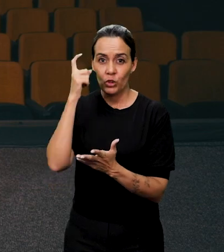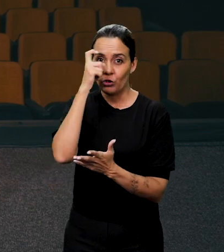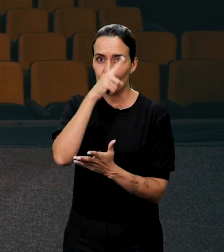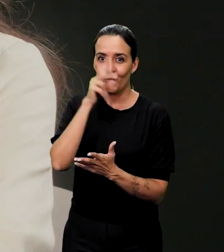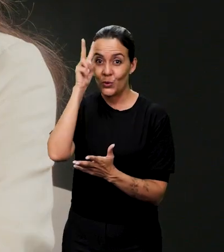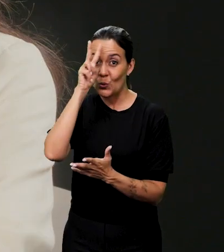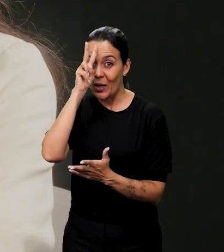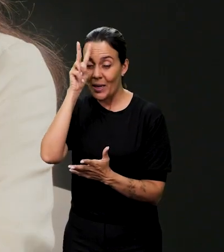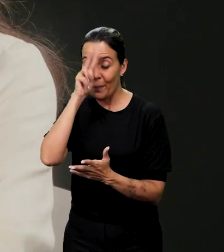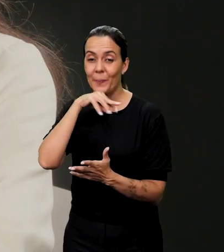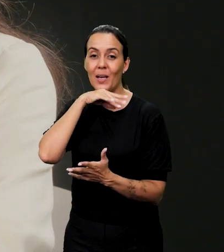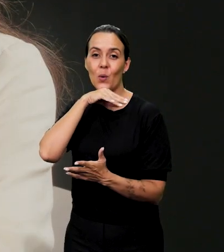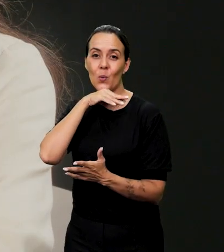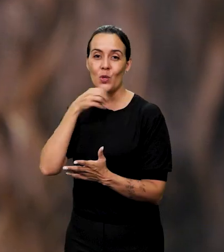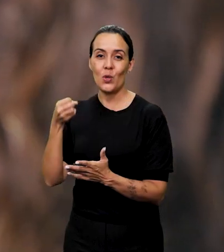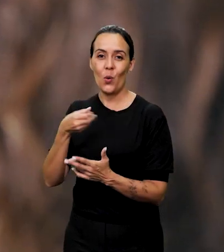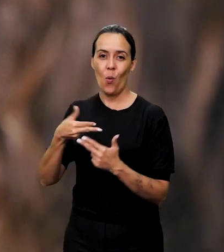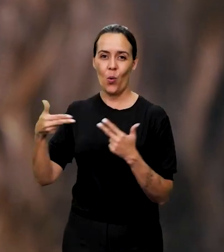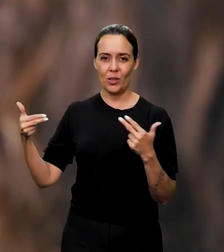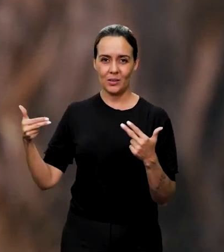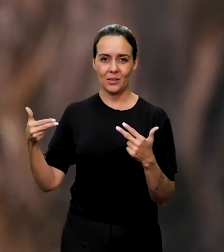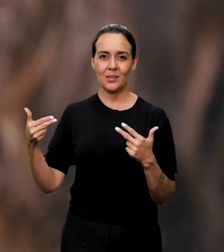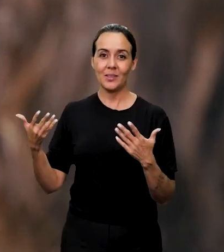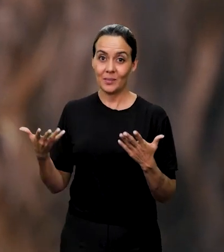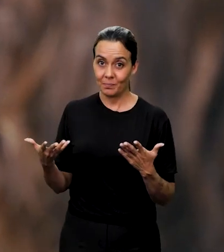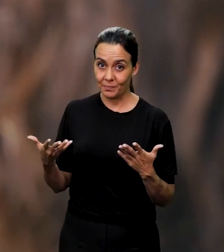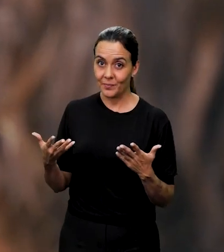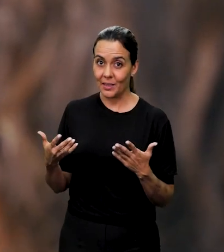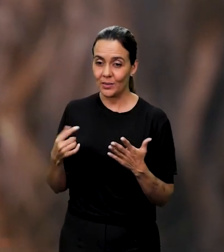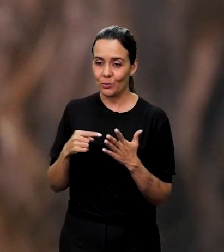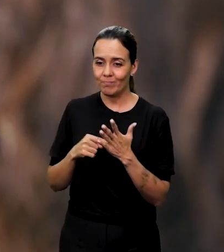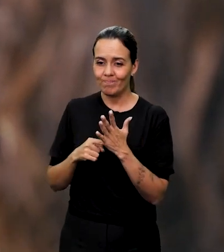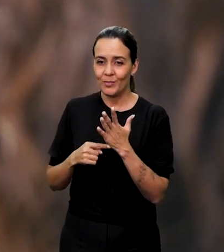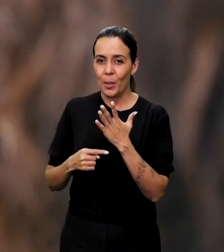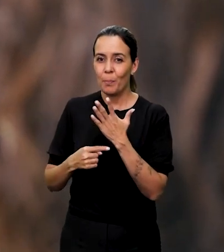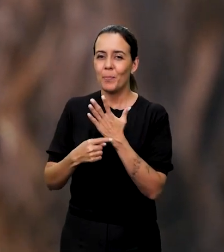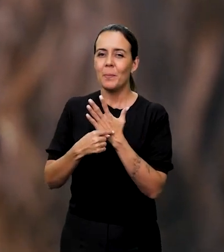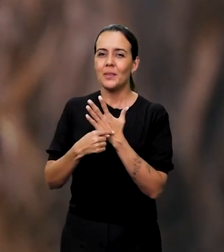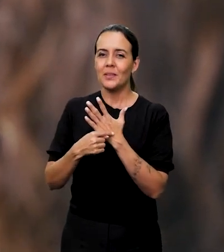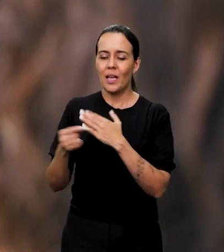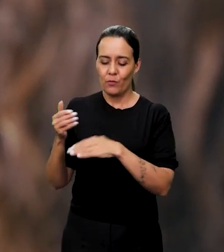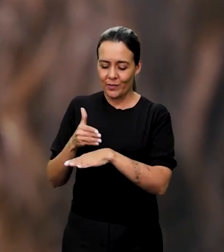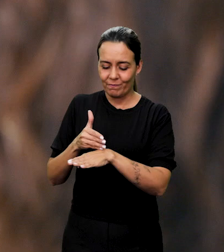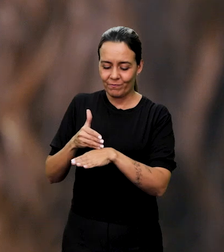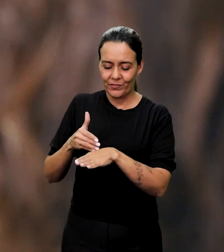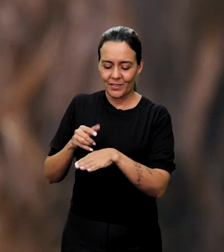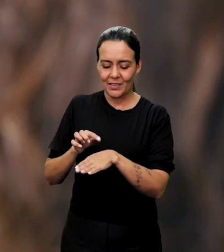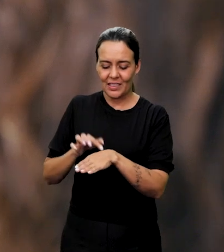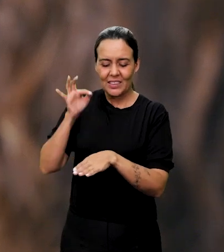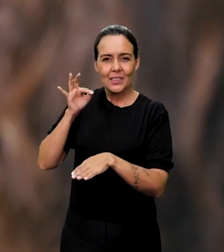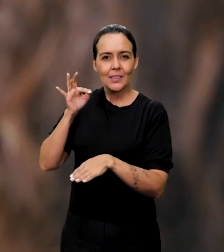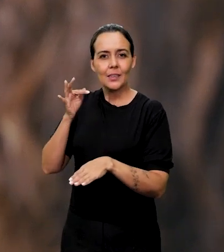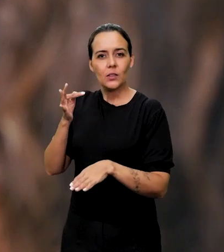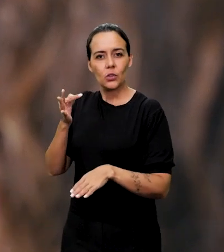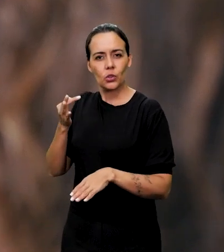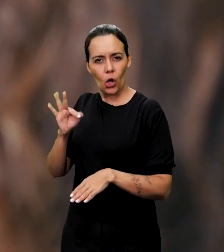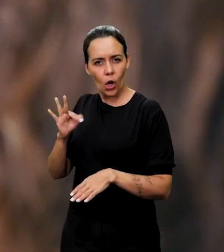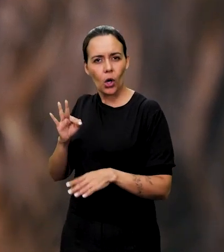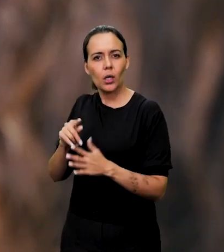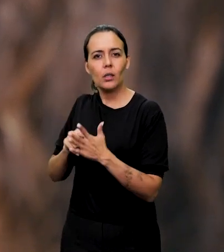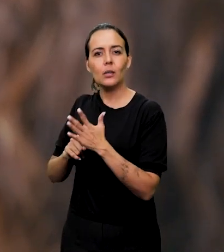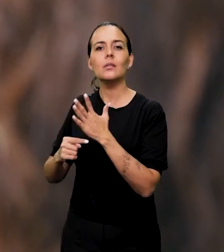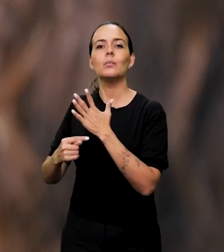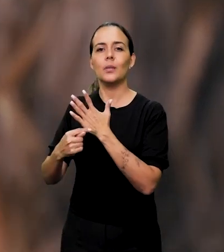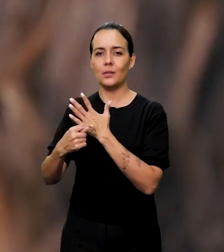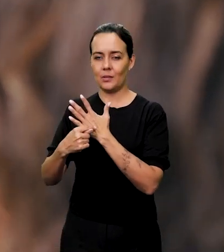pouco difícil. É uma boa metáfora essa. Não é? E aí o lugar de voltar a falar disso, né, de chegar perto desse problema,